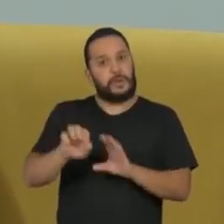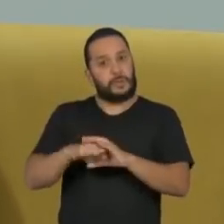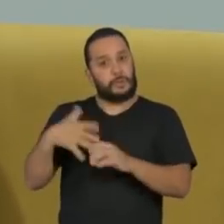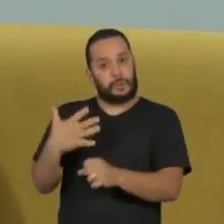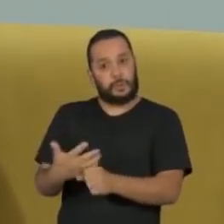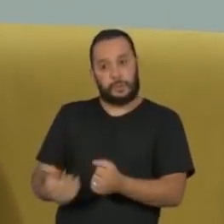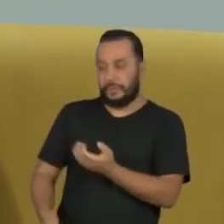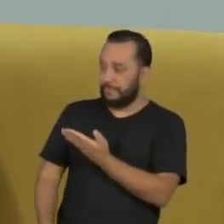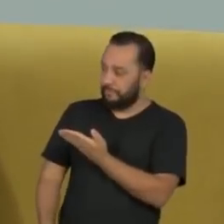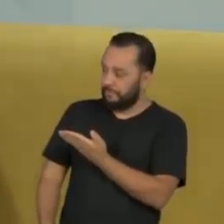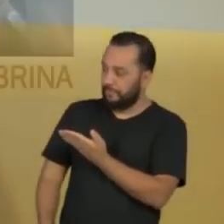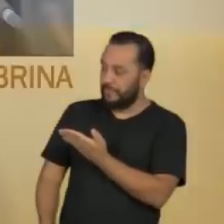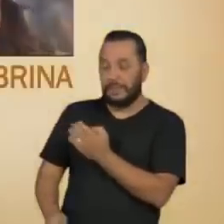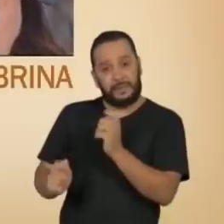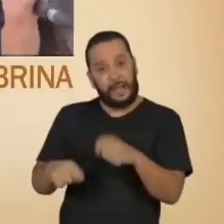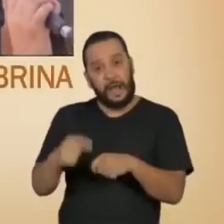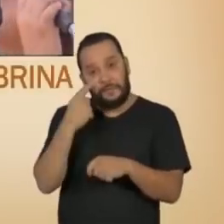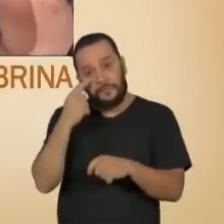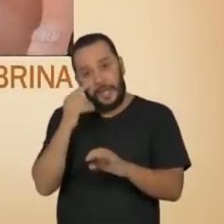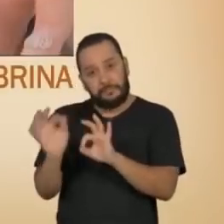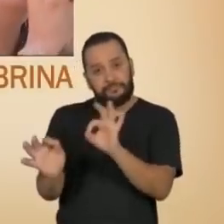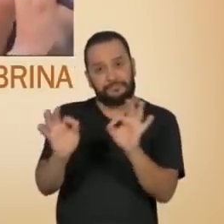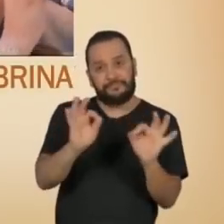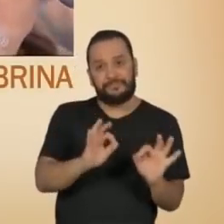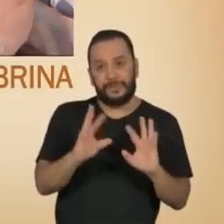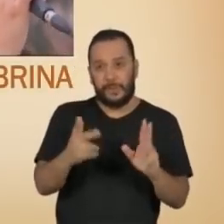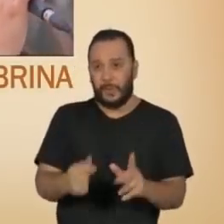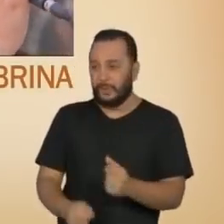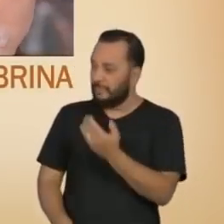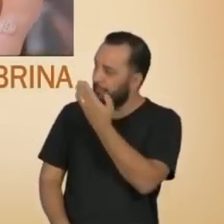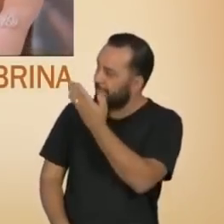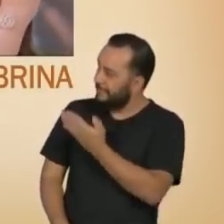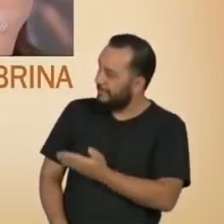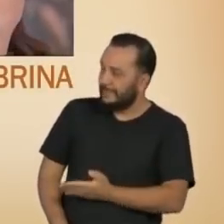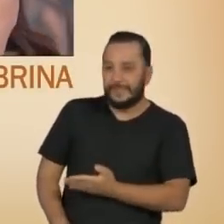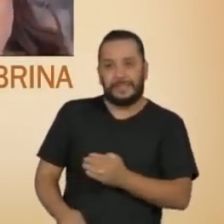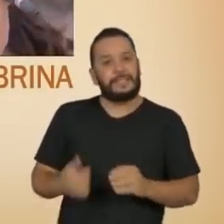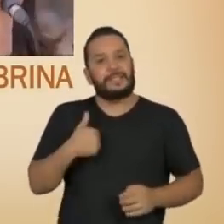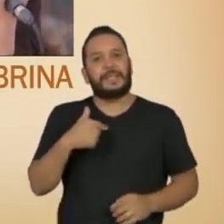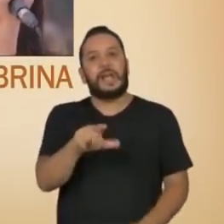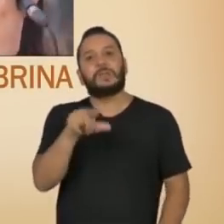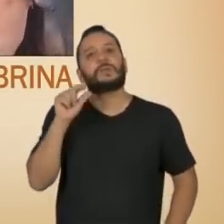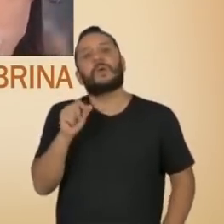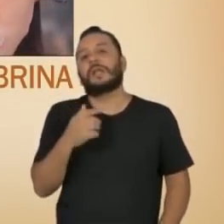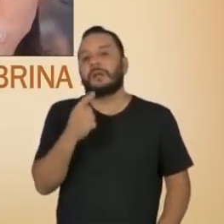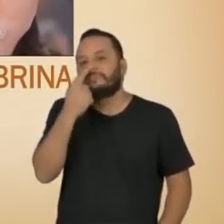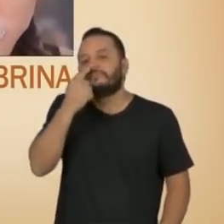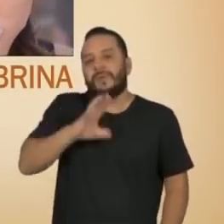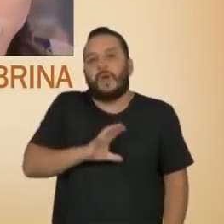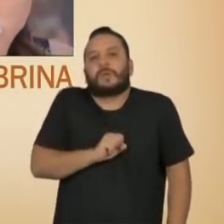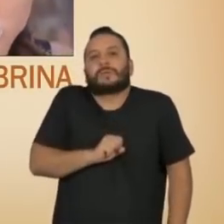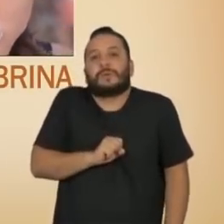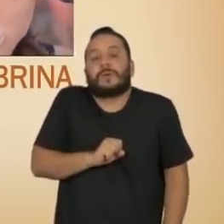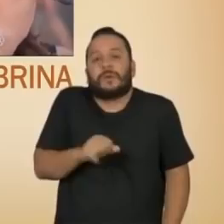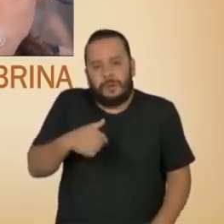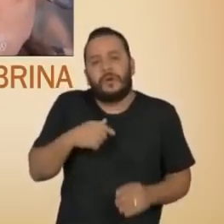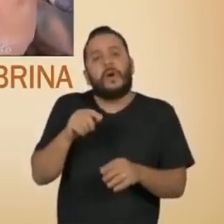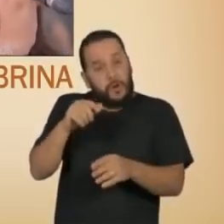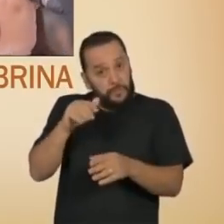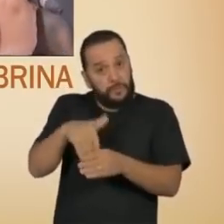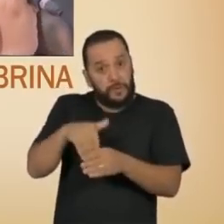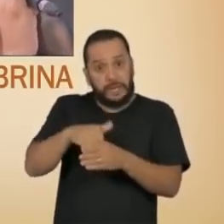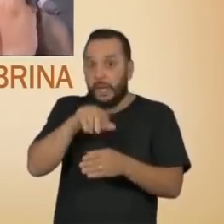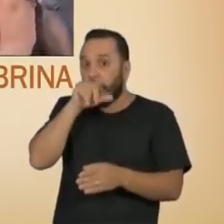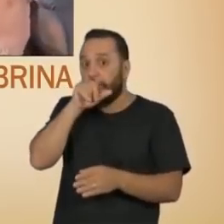YouTube Jornalismo TV Cultura, você já pode ver todos os vídeos e escolher o seu preferido e votar no Twitter utilizando